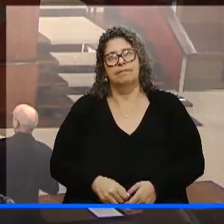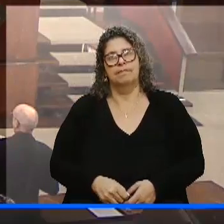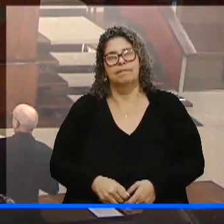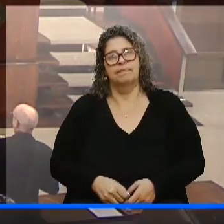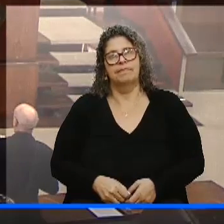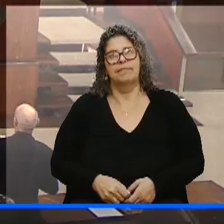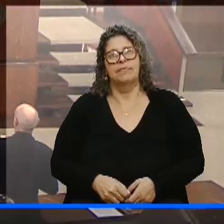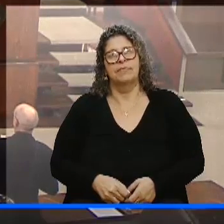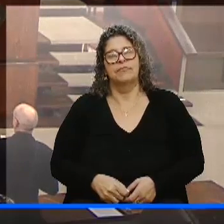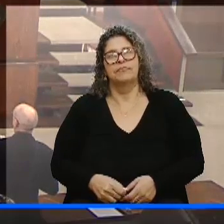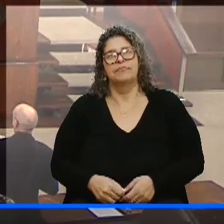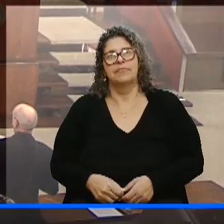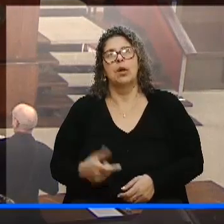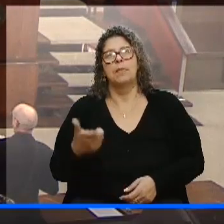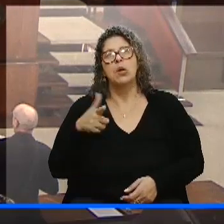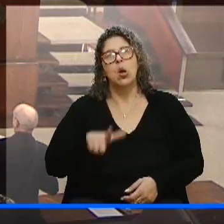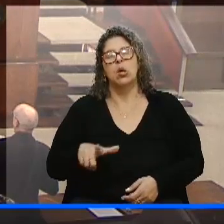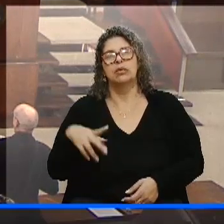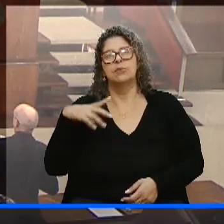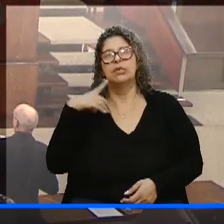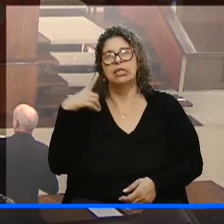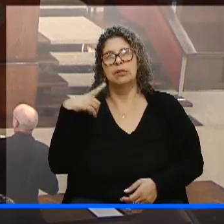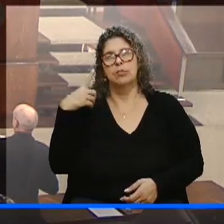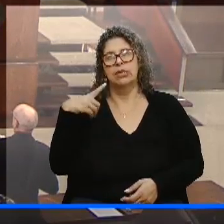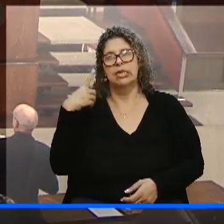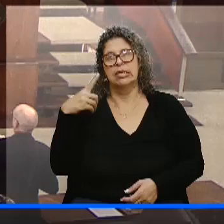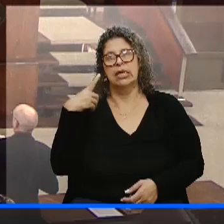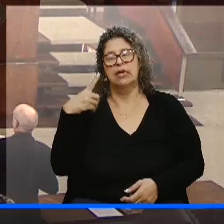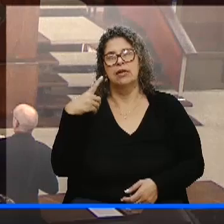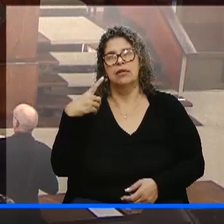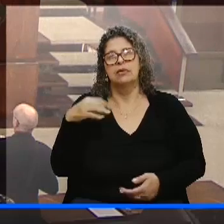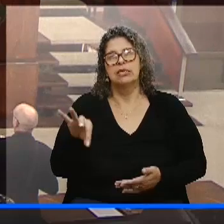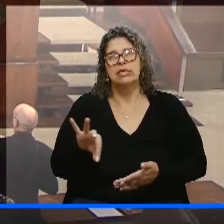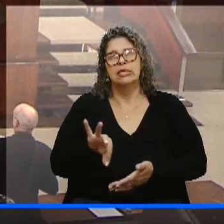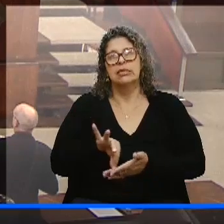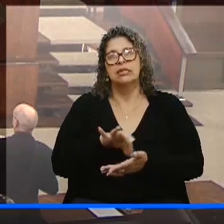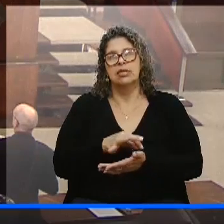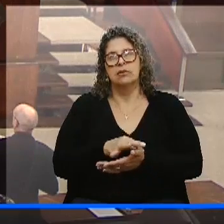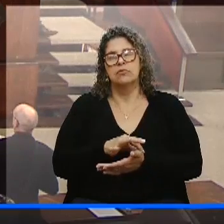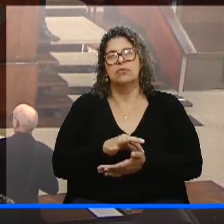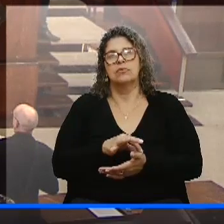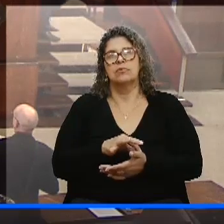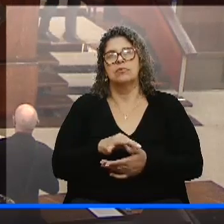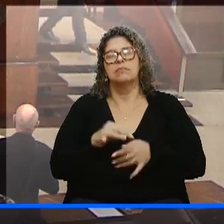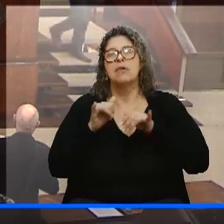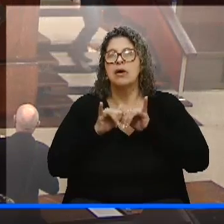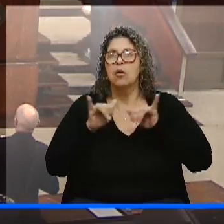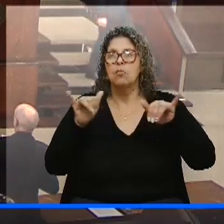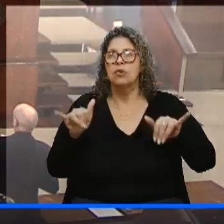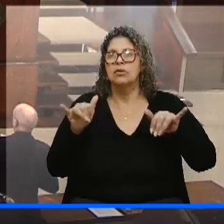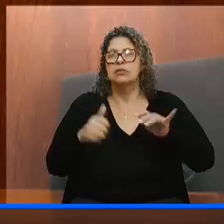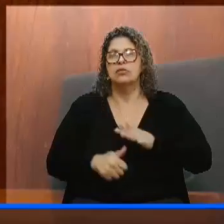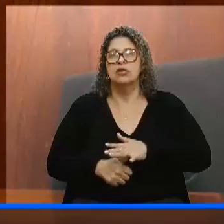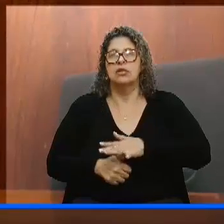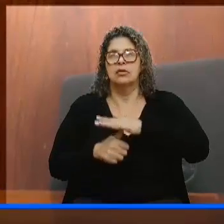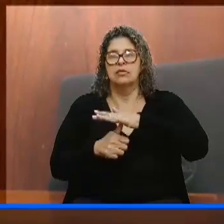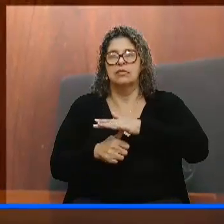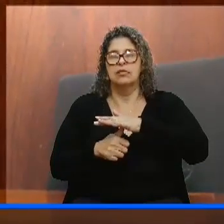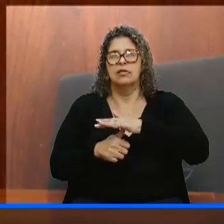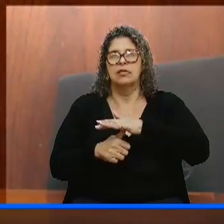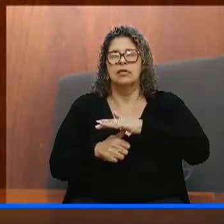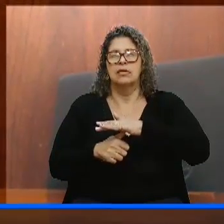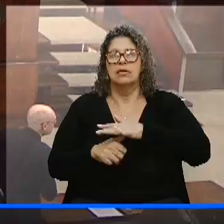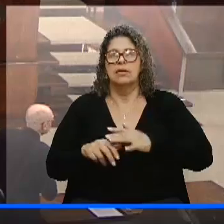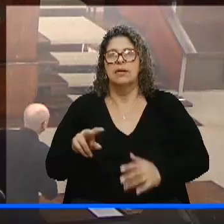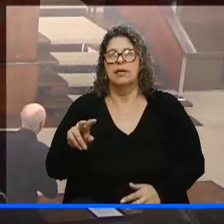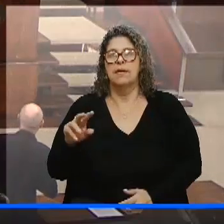próximo deputado inscrito para a comunicação de liderança deputado mateus vesp